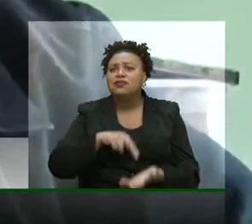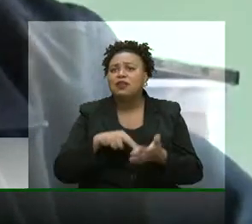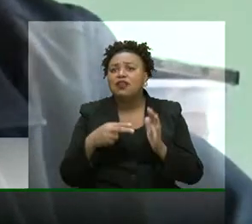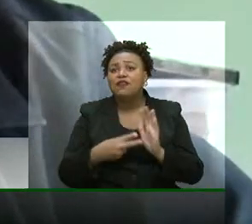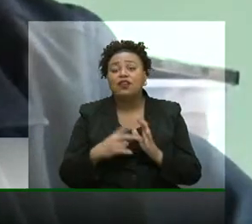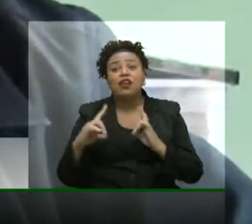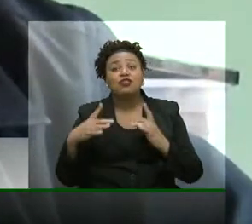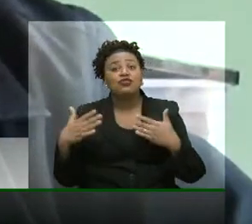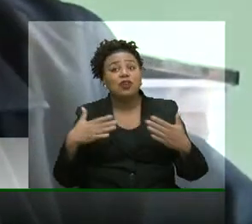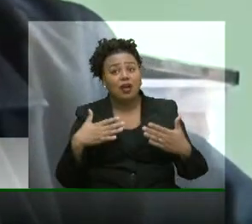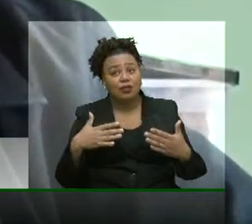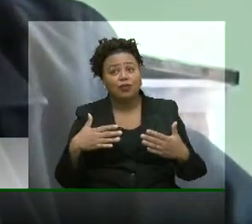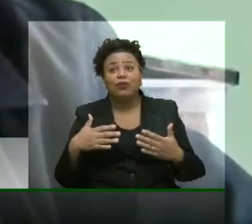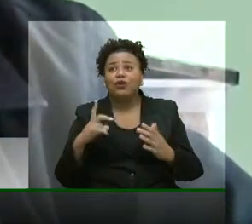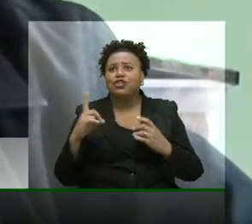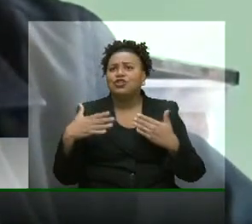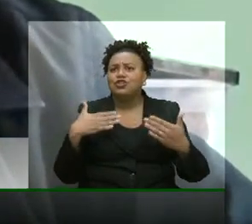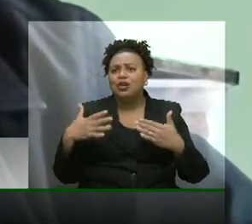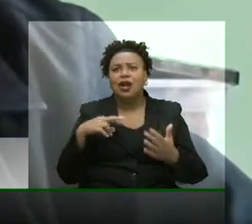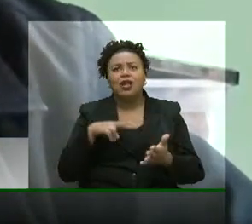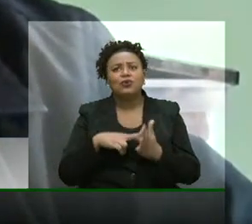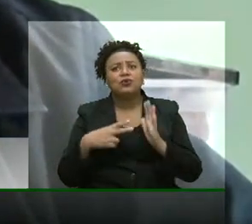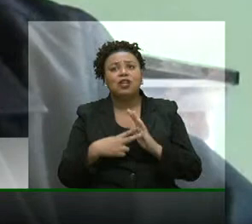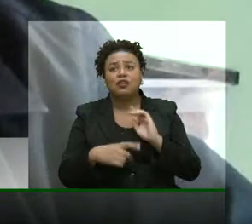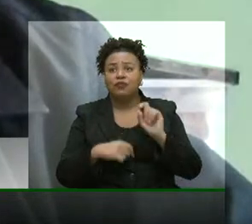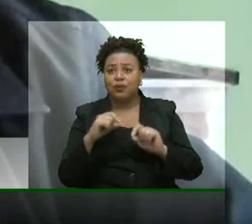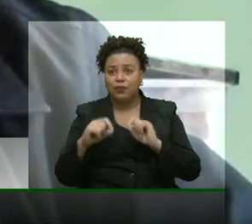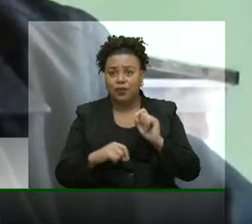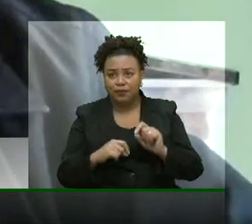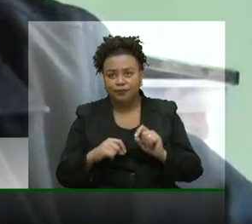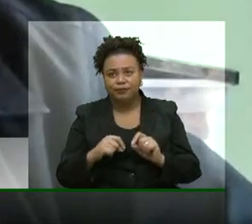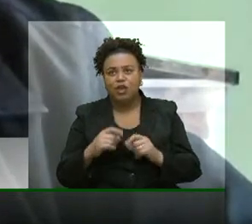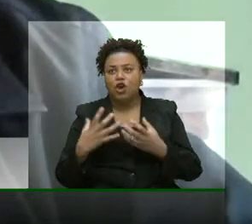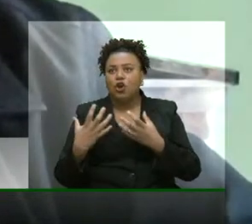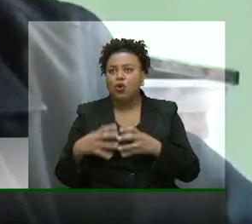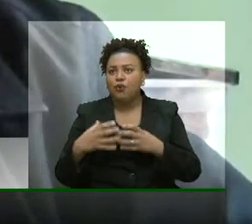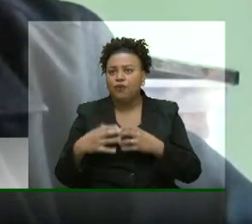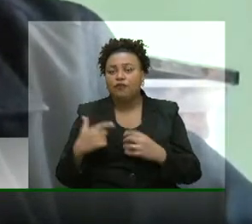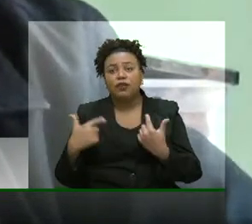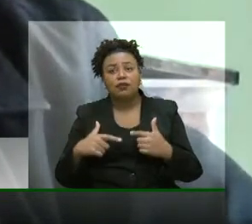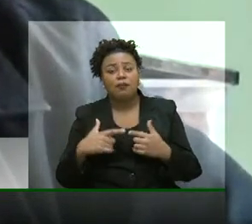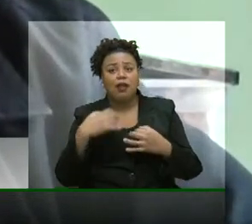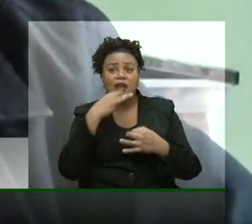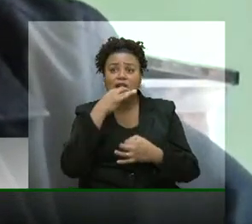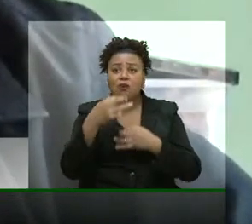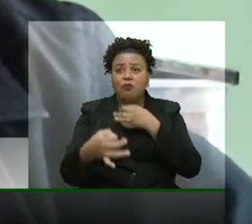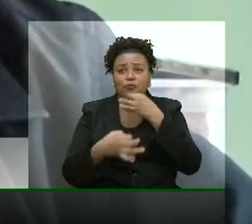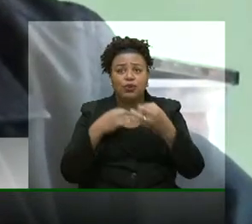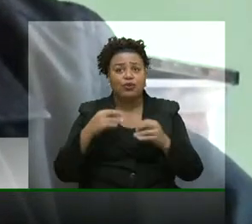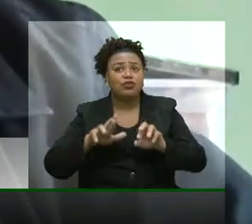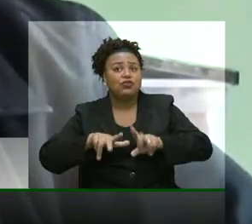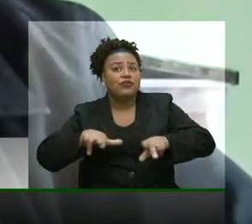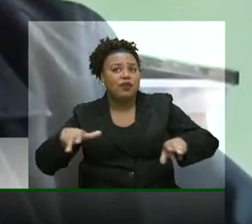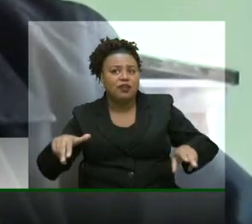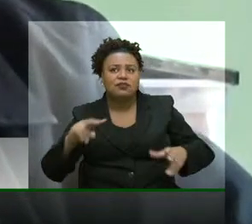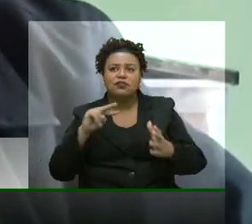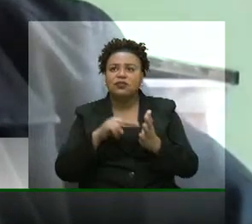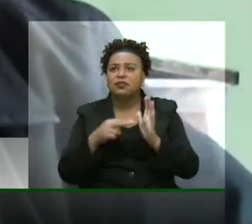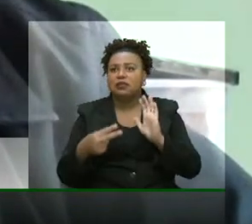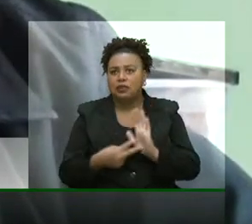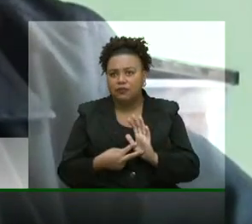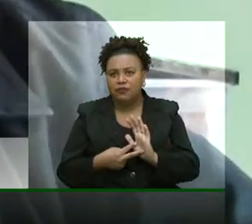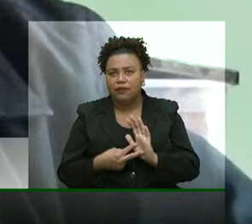diálogo. Diálogo significa conviver e trabalhar opiniões diferentes.